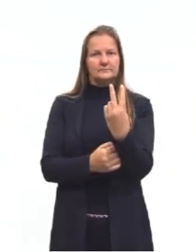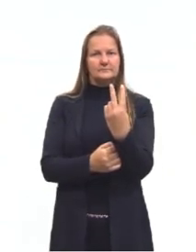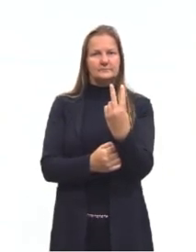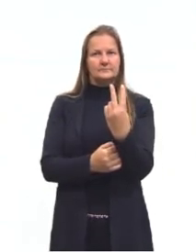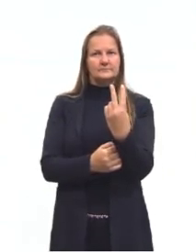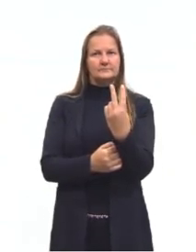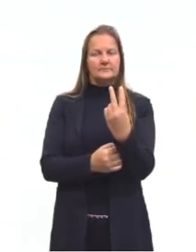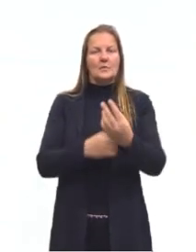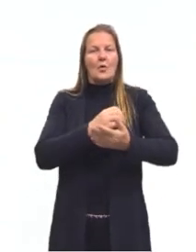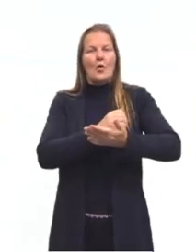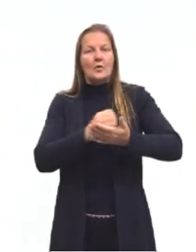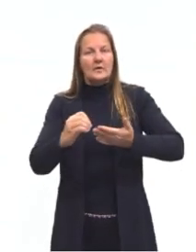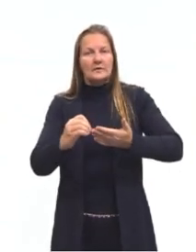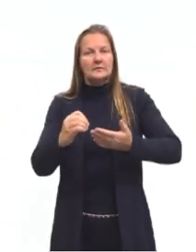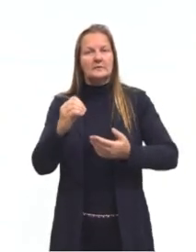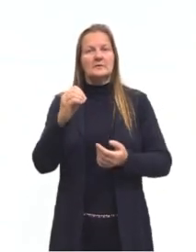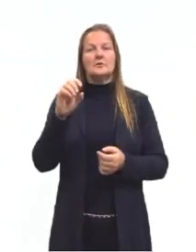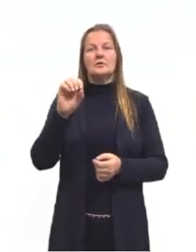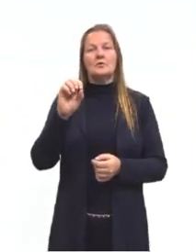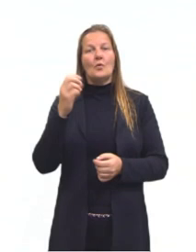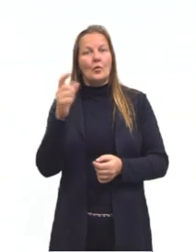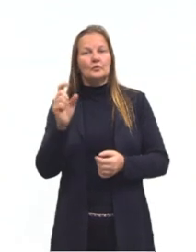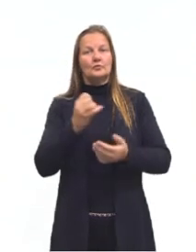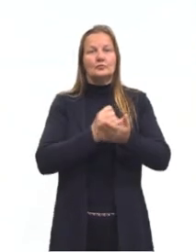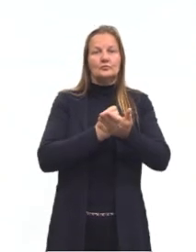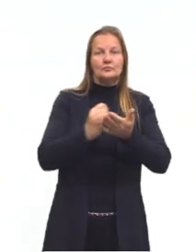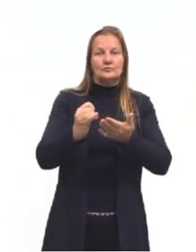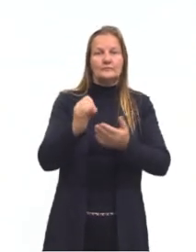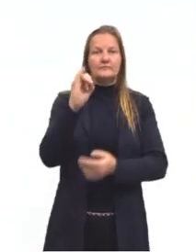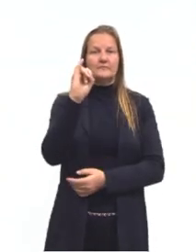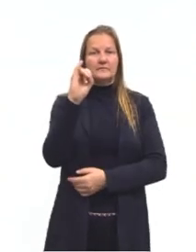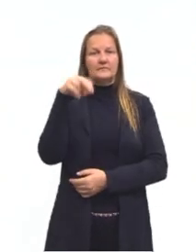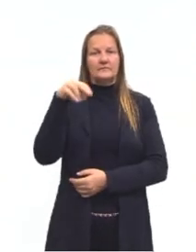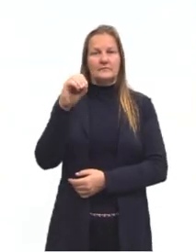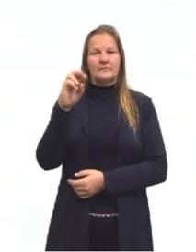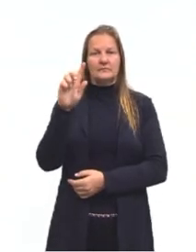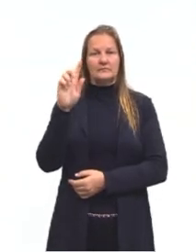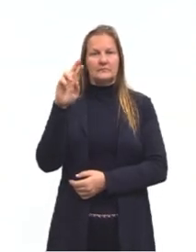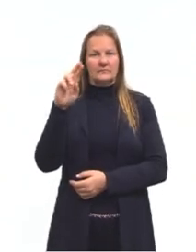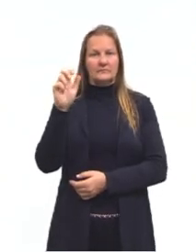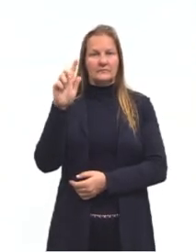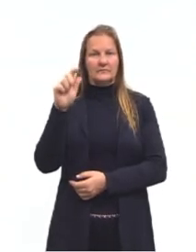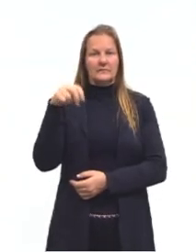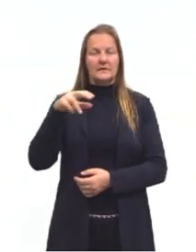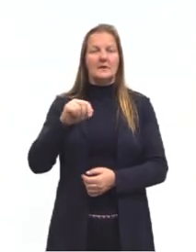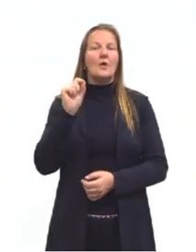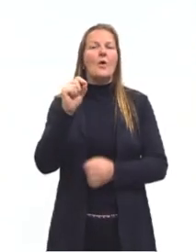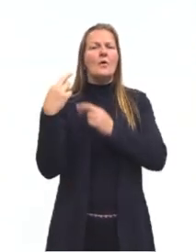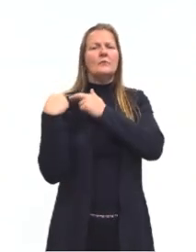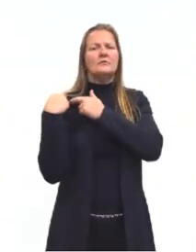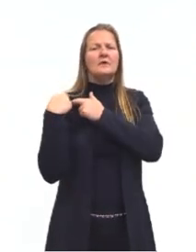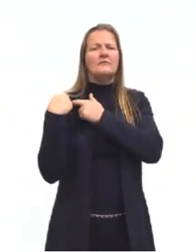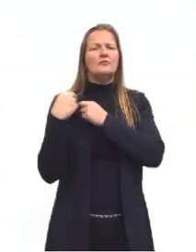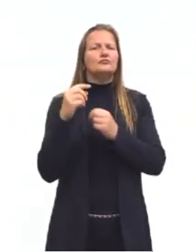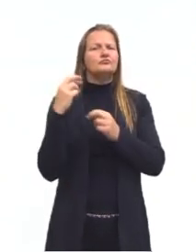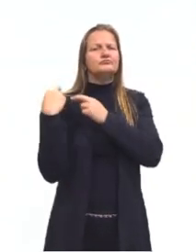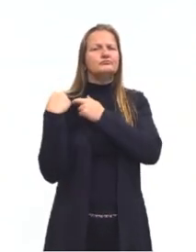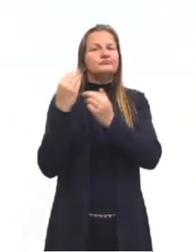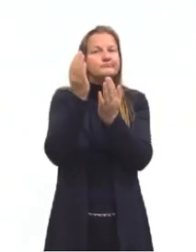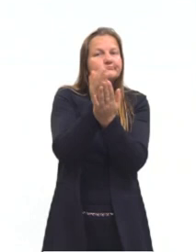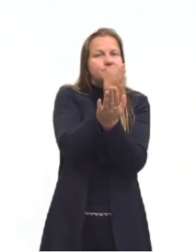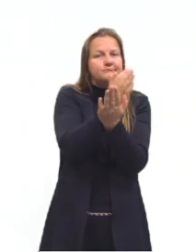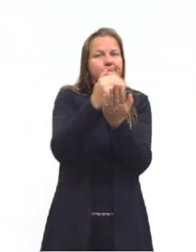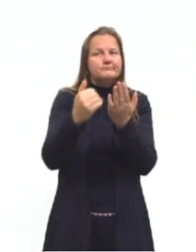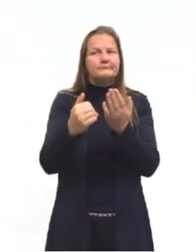com dois nomes né química orgânica EA química inorgânica e quem fez isso foi o Bergman tá